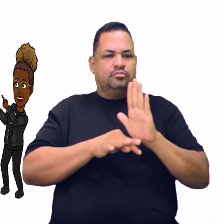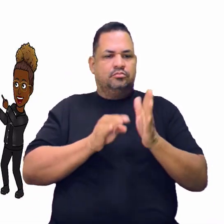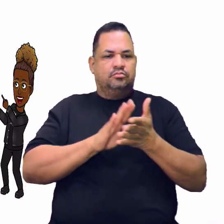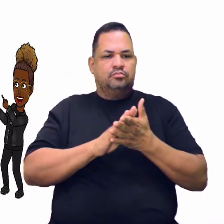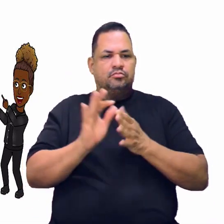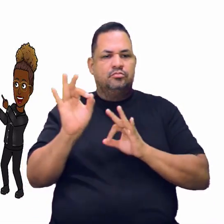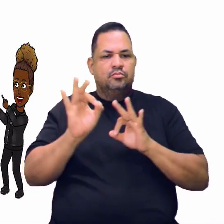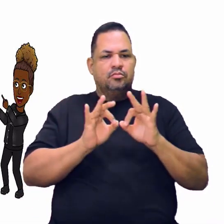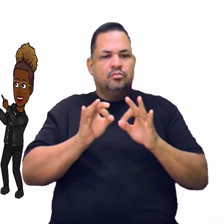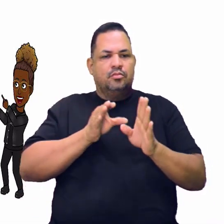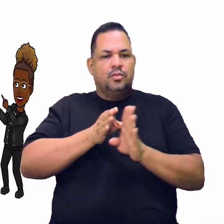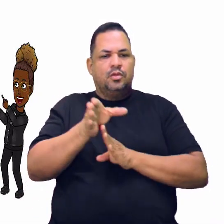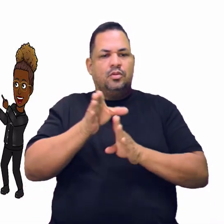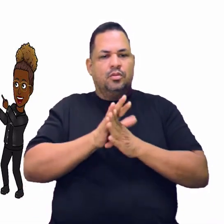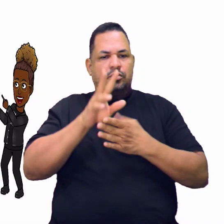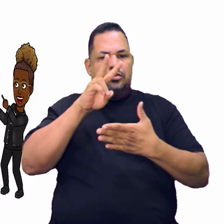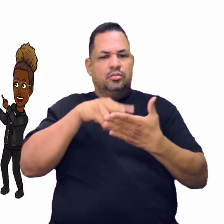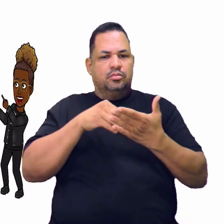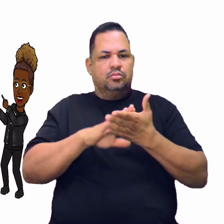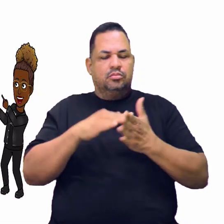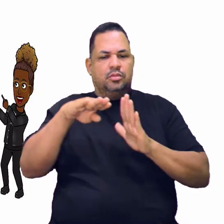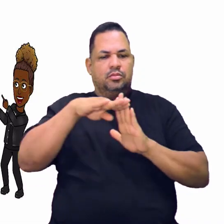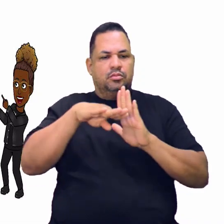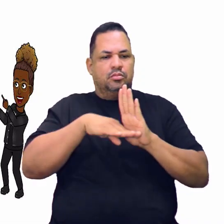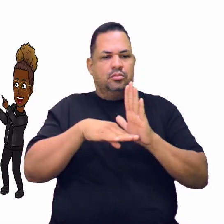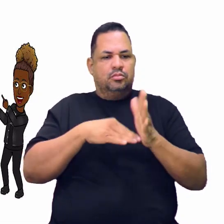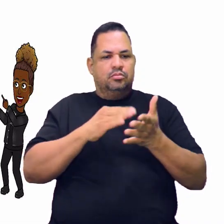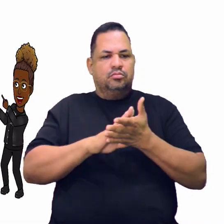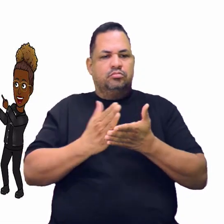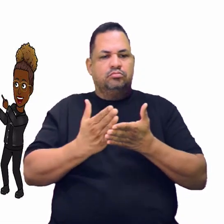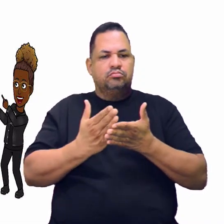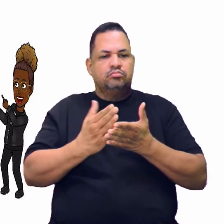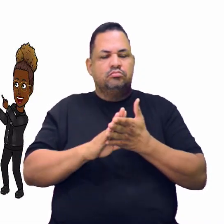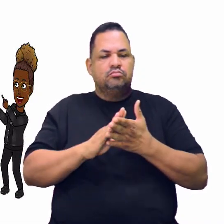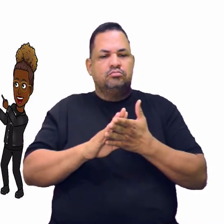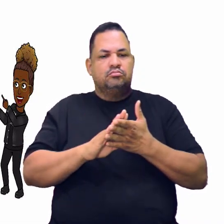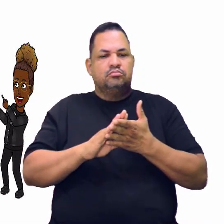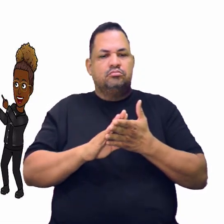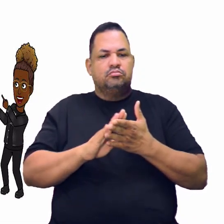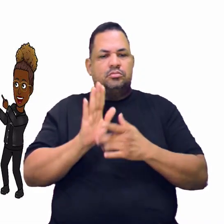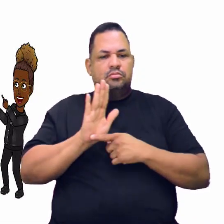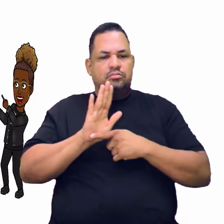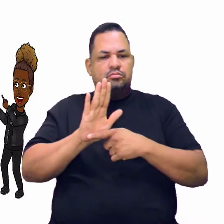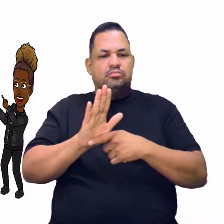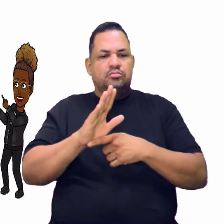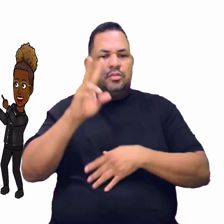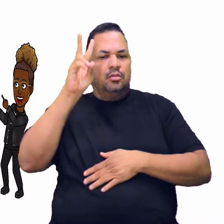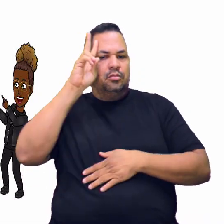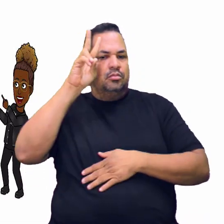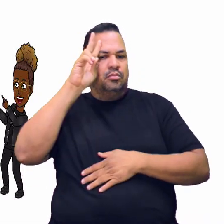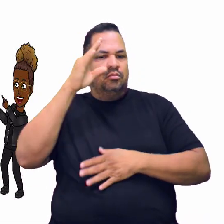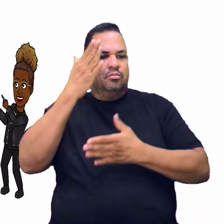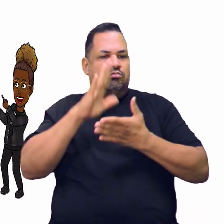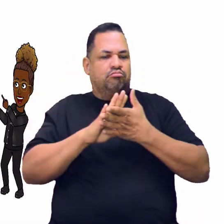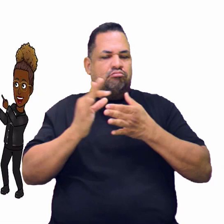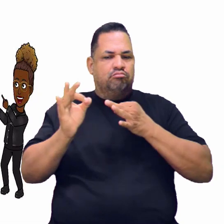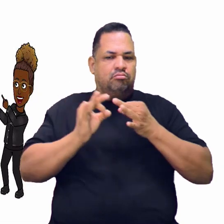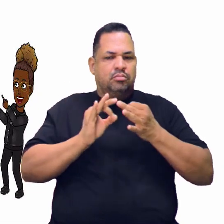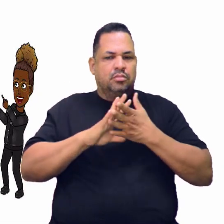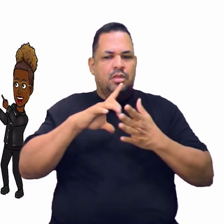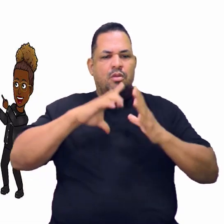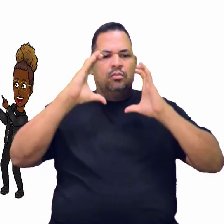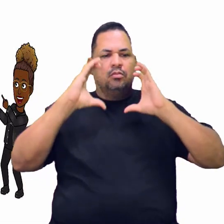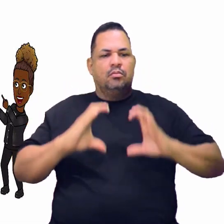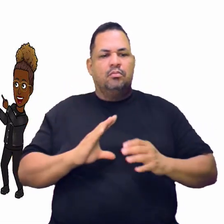leitor acerca de um procedimento, induz o leitor a proceder de uma determinada forma,